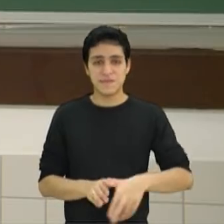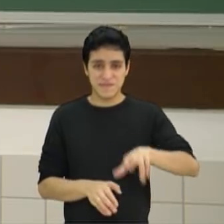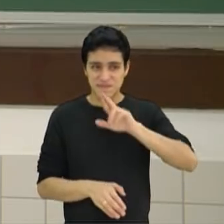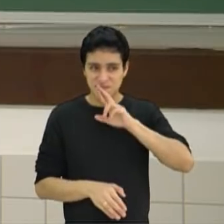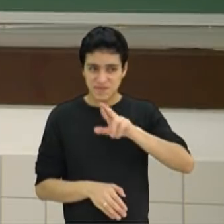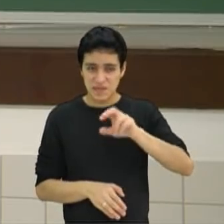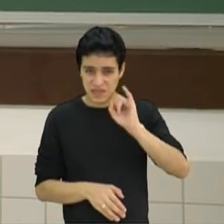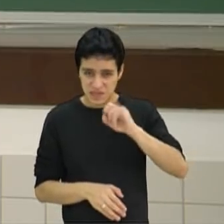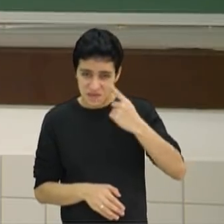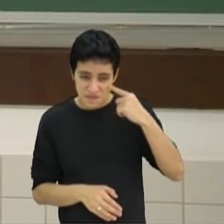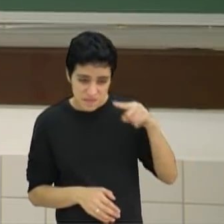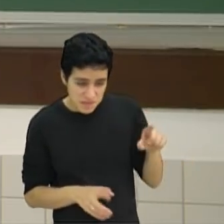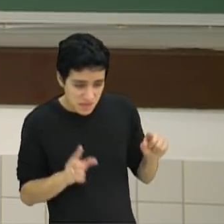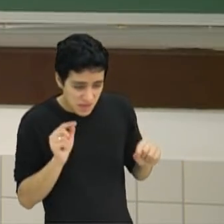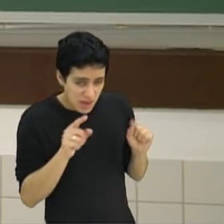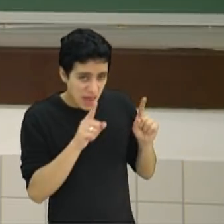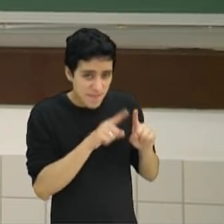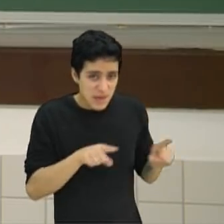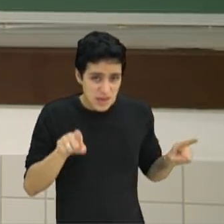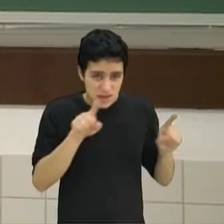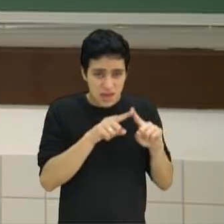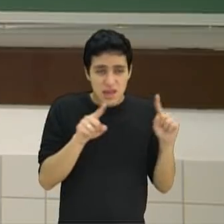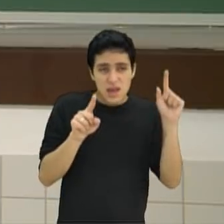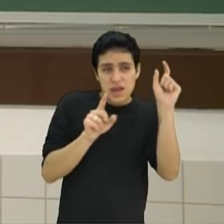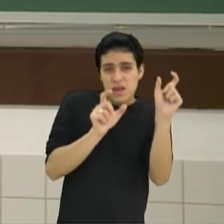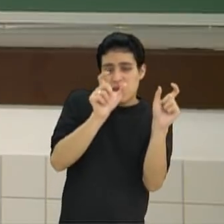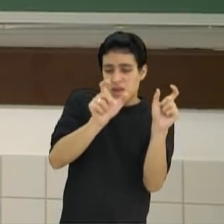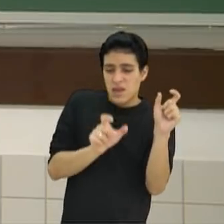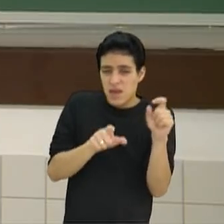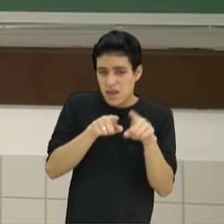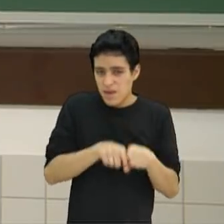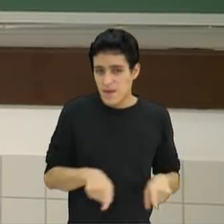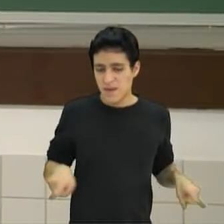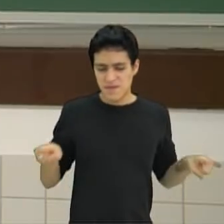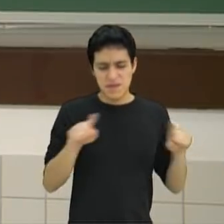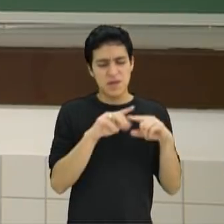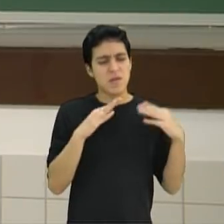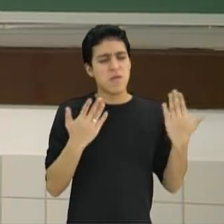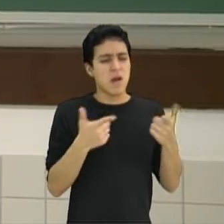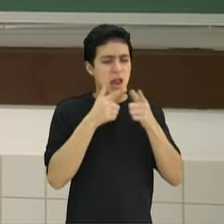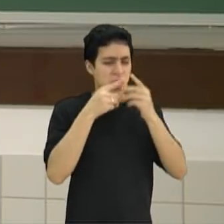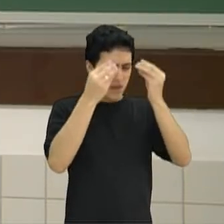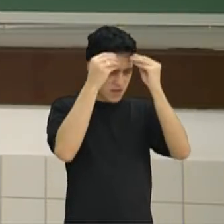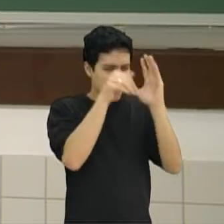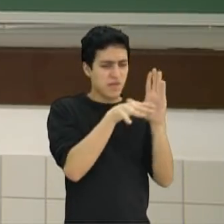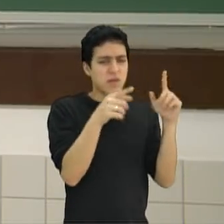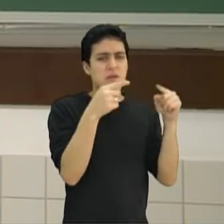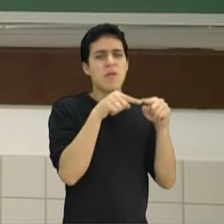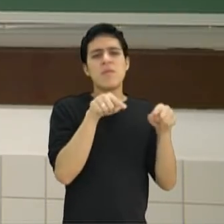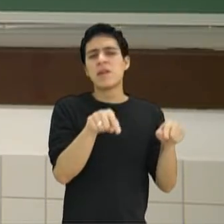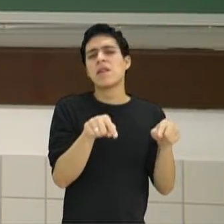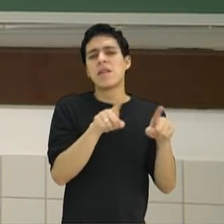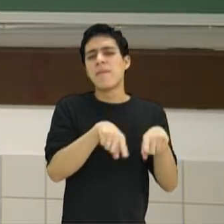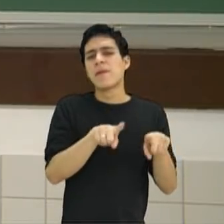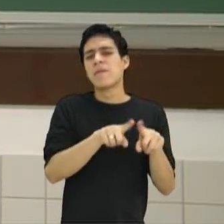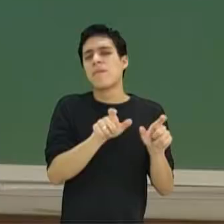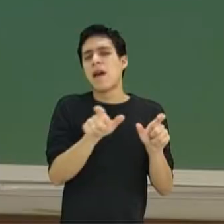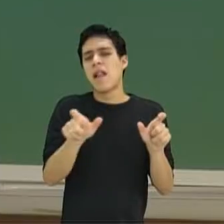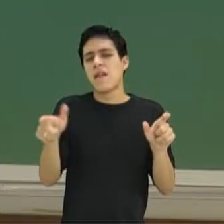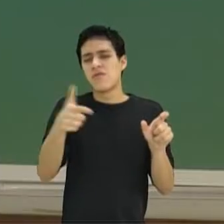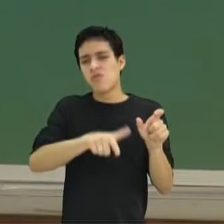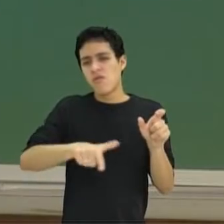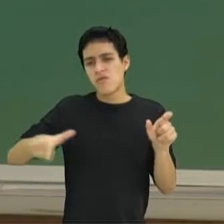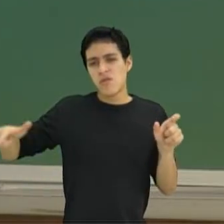Respondeu? Você conseguiu perceber que é uma repetição, né? Uma repetição de palavras. E qual figura de linguagem diz respeito a isso? Se